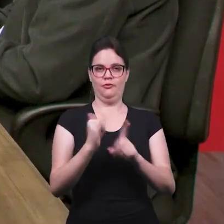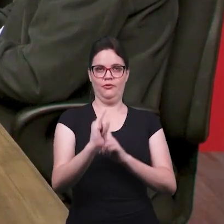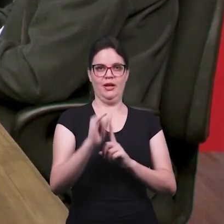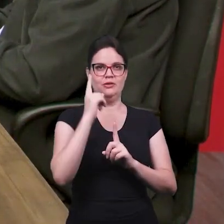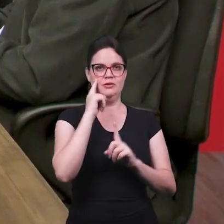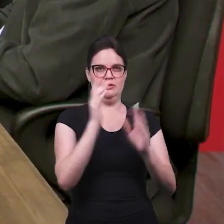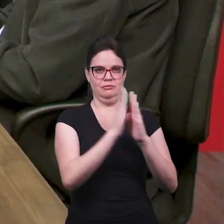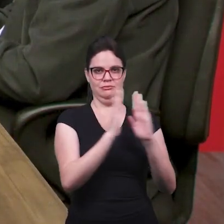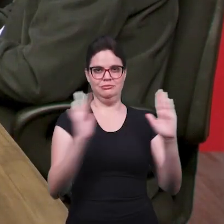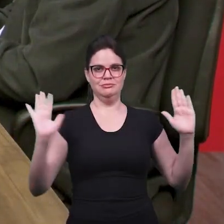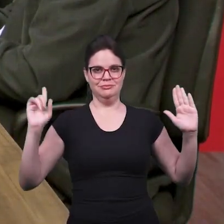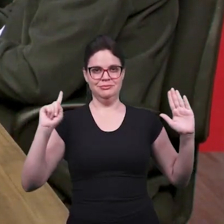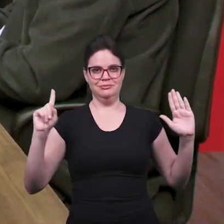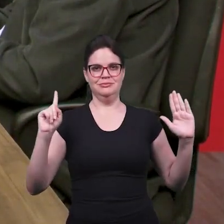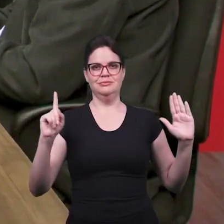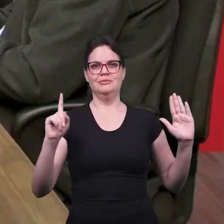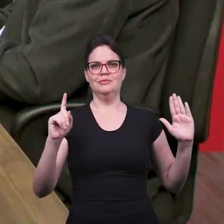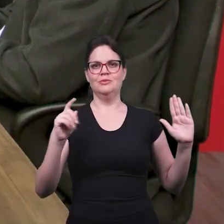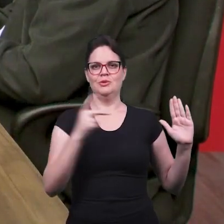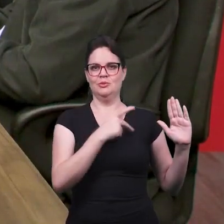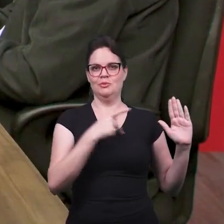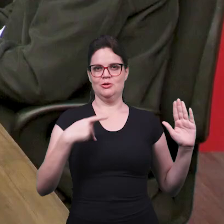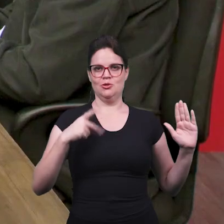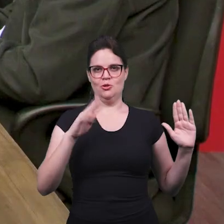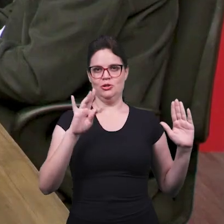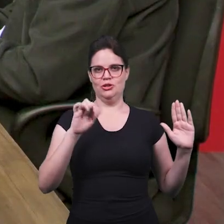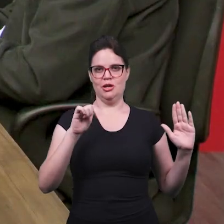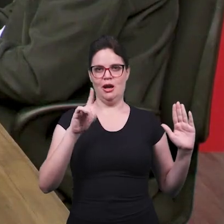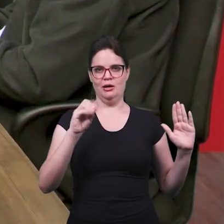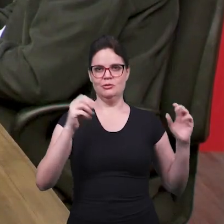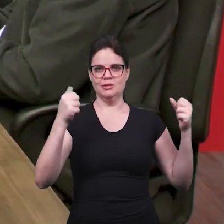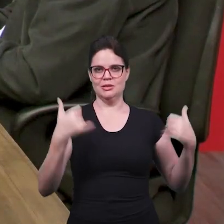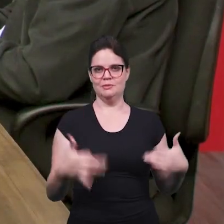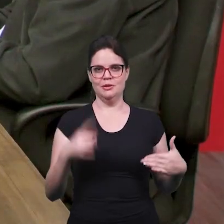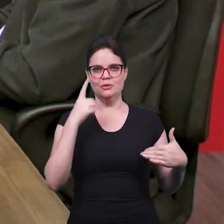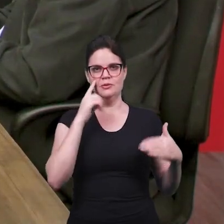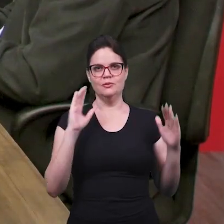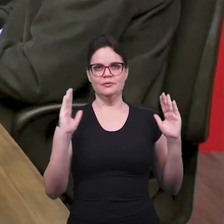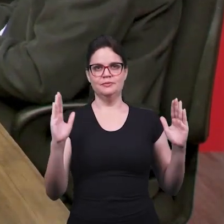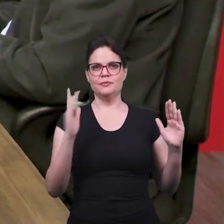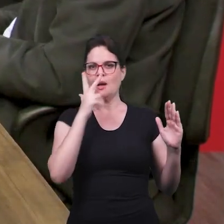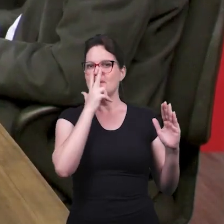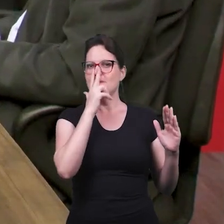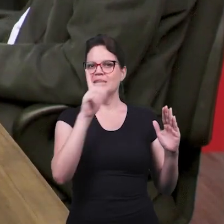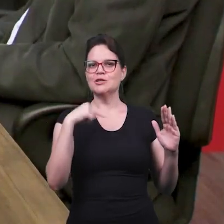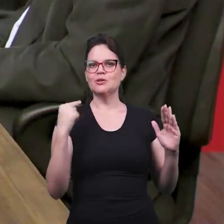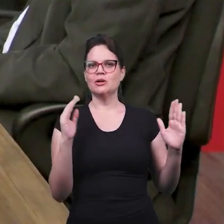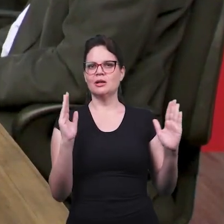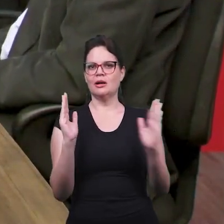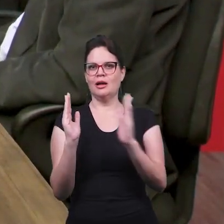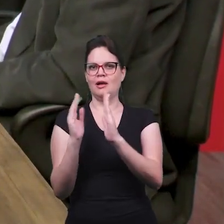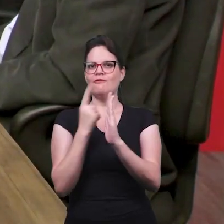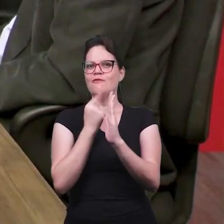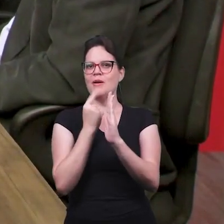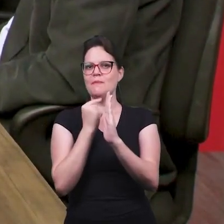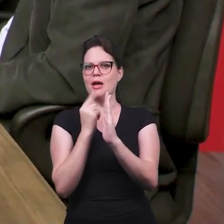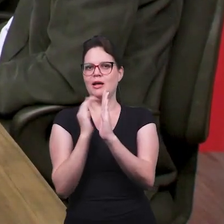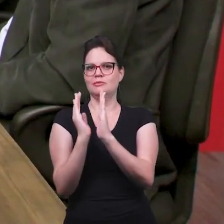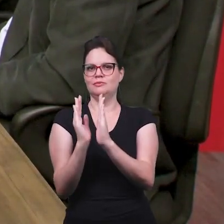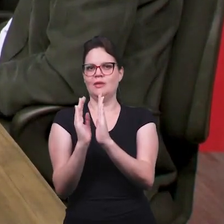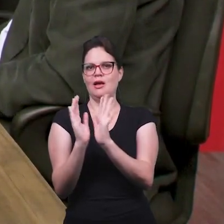aqui que o professor Tiago ele falou muito bem. É como se nós estivéssemos aqui no finalzinho dessa barra vermelha, né?